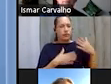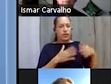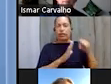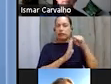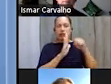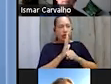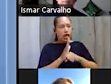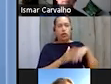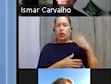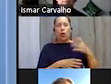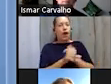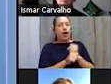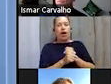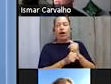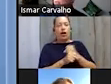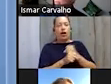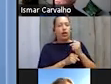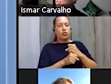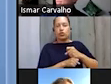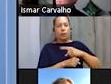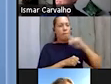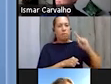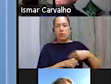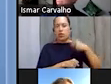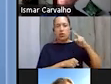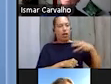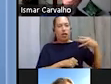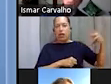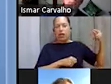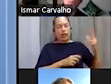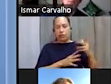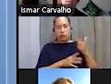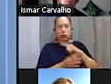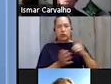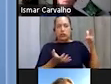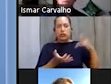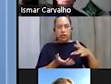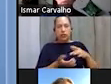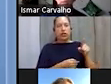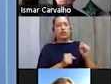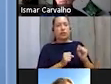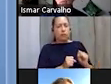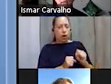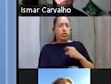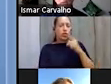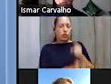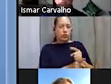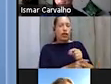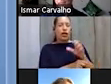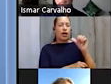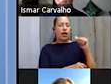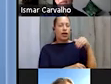de anos. É algo fantástico. Você sabe que, por exemplo, você pode ter âmbares mais antigos, da escala